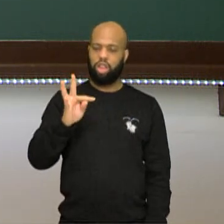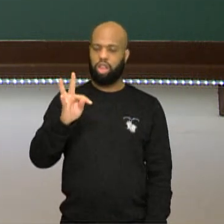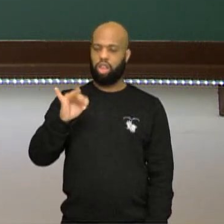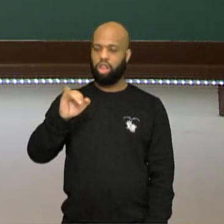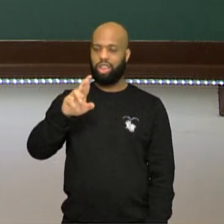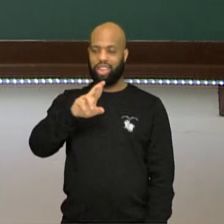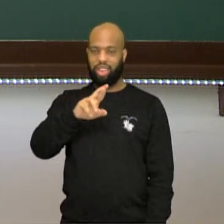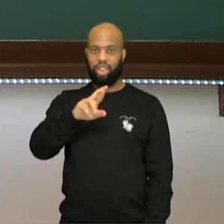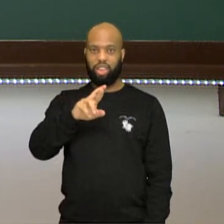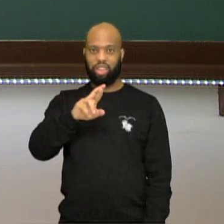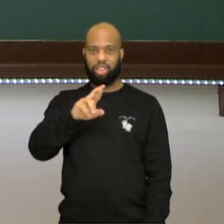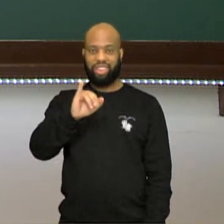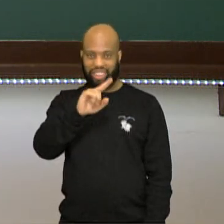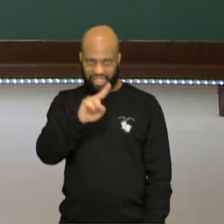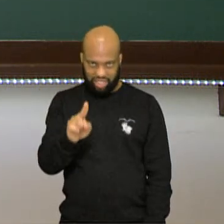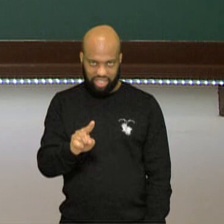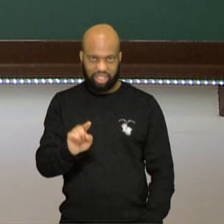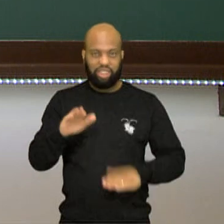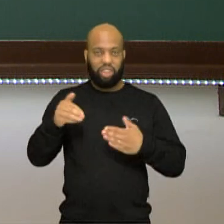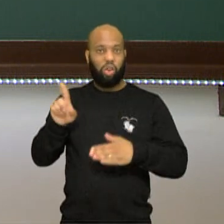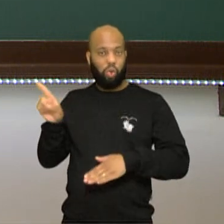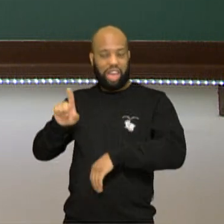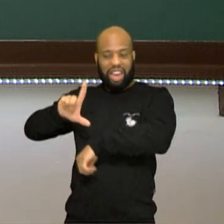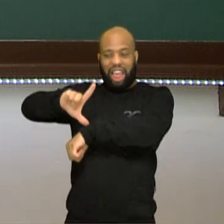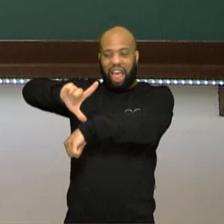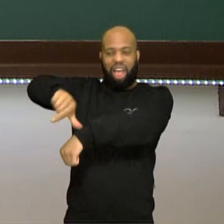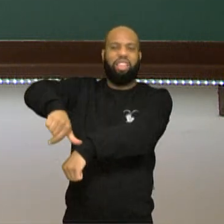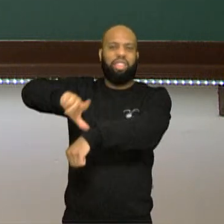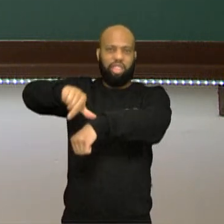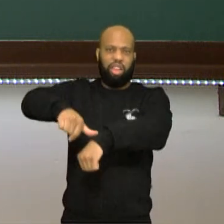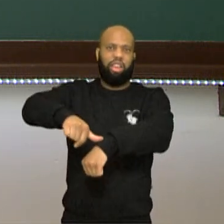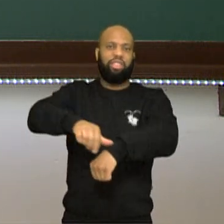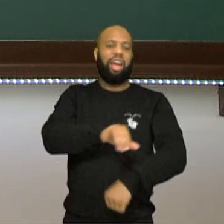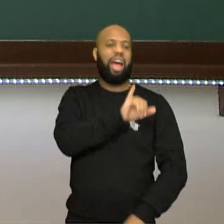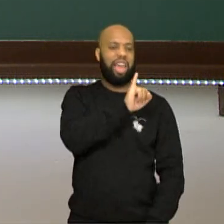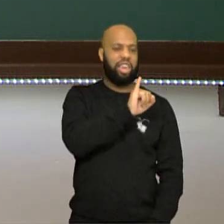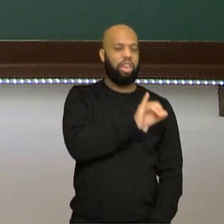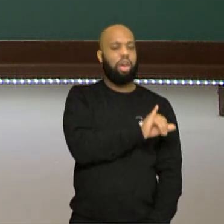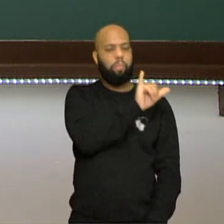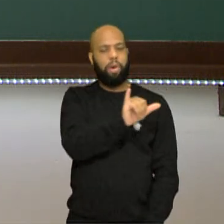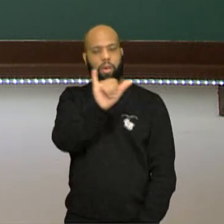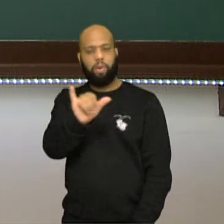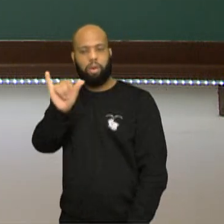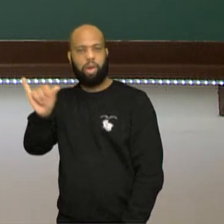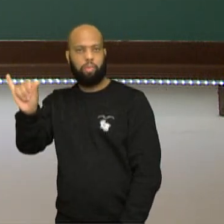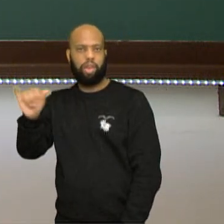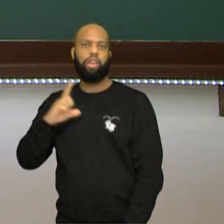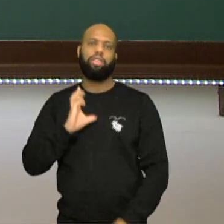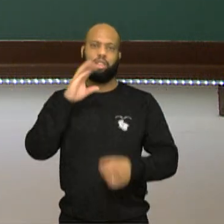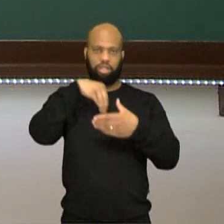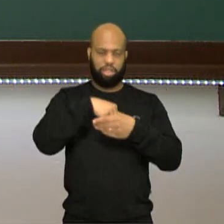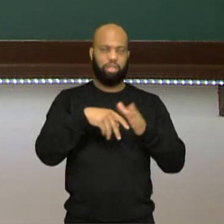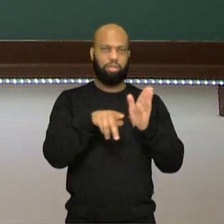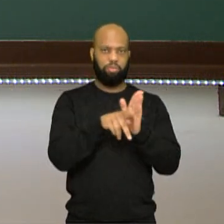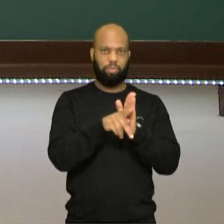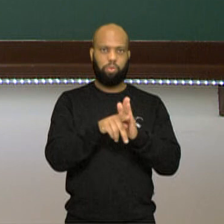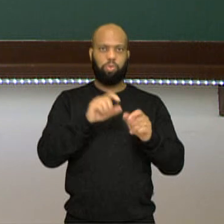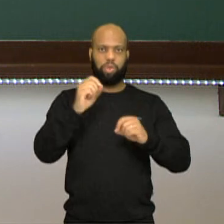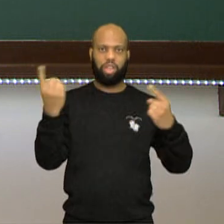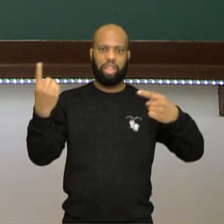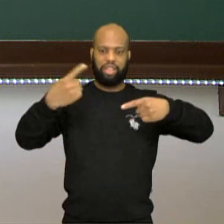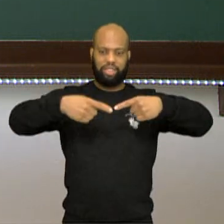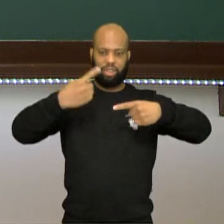atrasa a corrente elétrica, a tensão elétrica na distribuição de tensão elétrica no circuito, Então, onde tiver um capacitor, dá